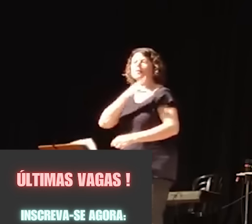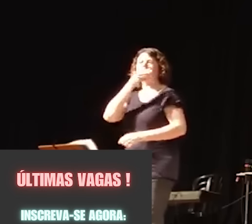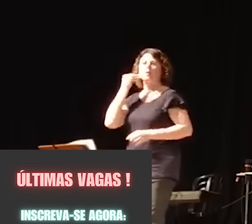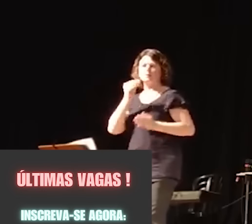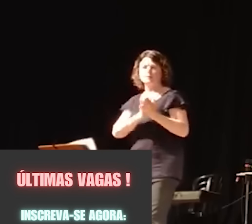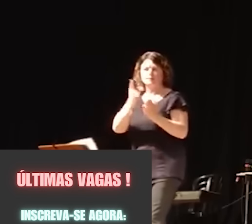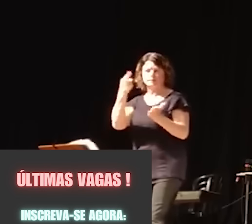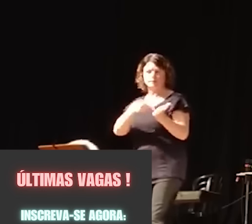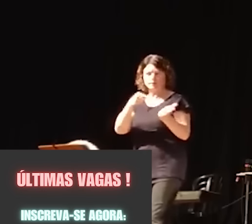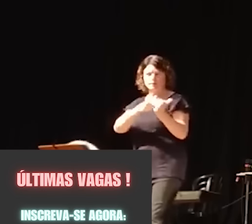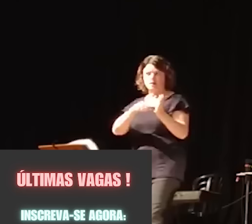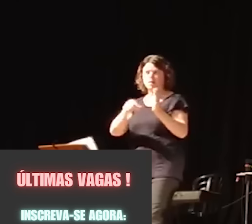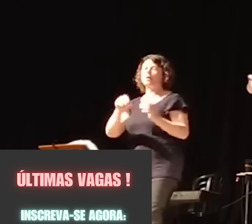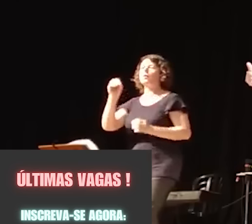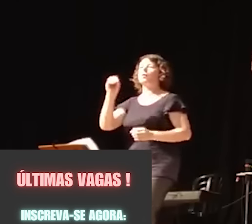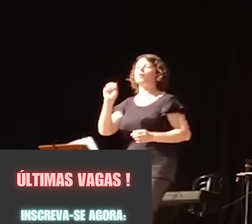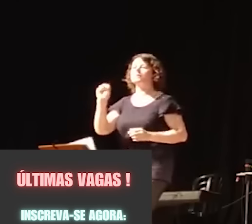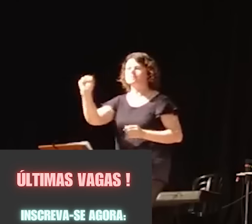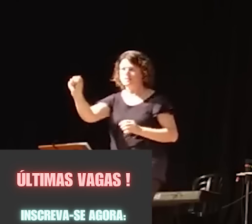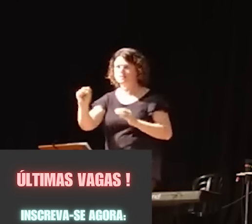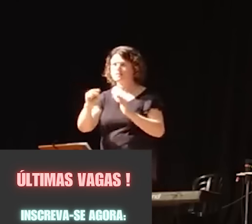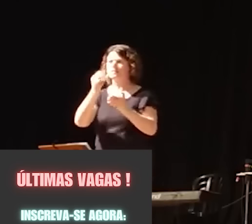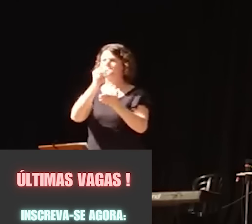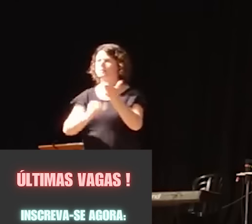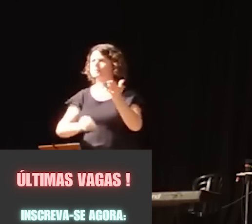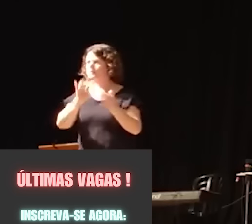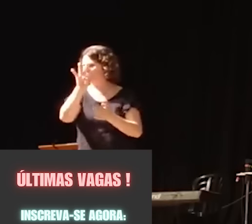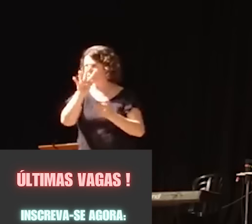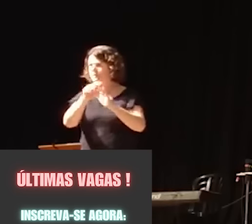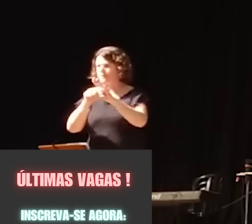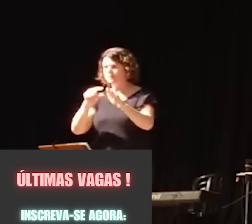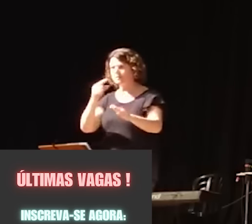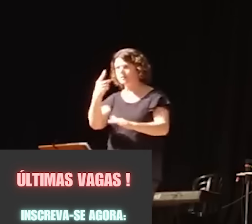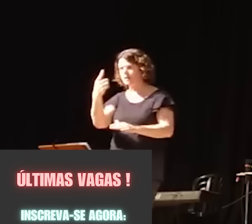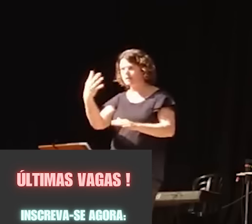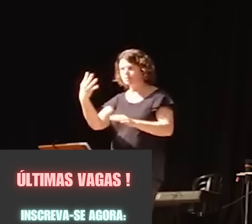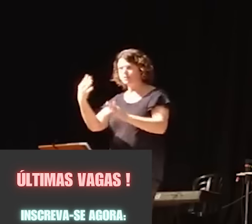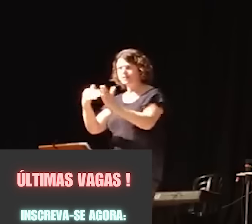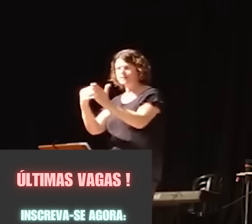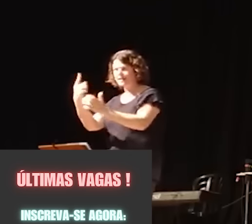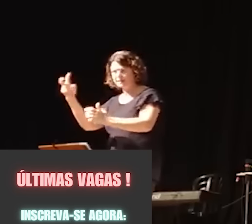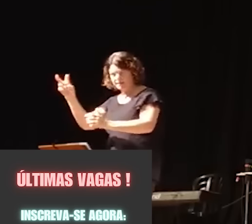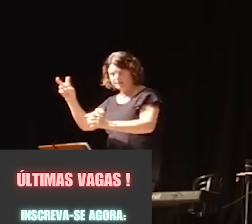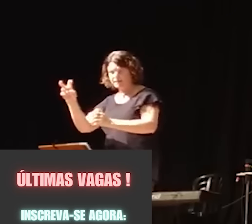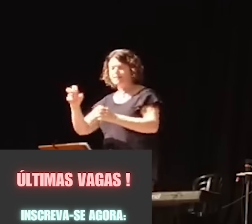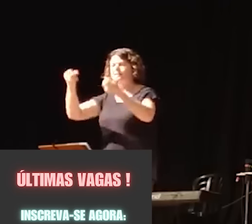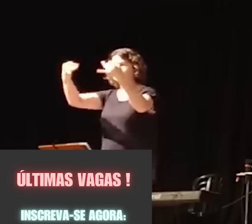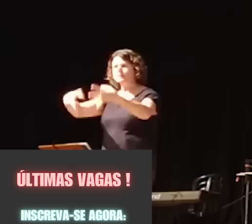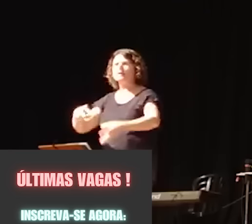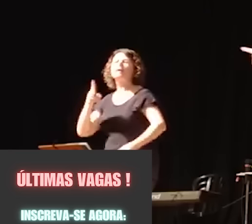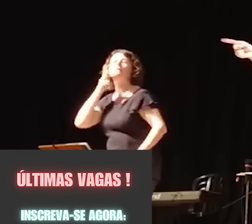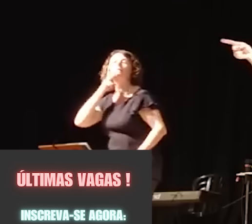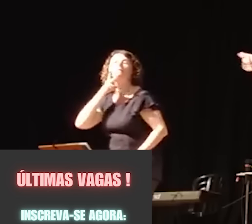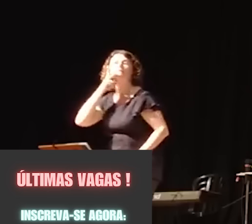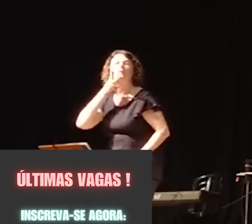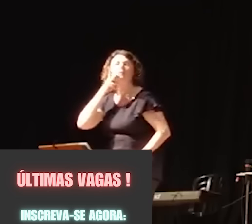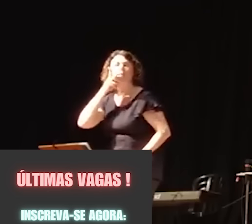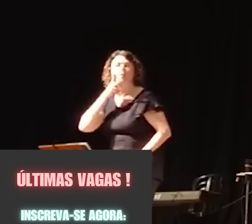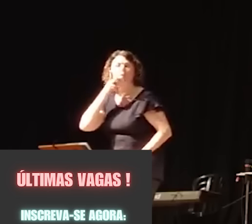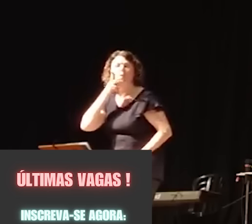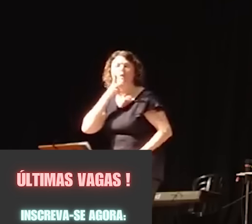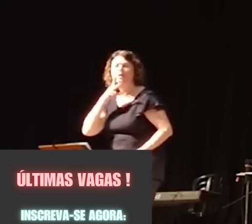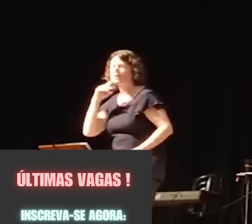capítulo 4 verso 14 verso 15 diz que o vinho o mostto e a sensualidade tiram